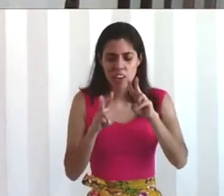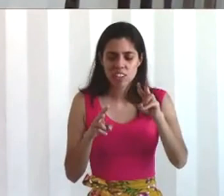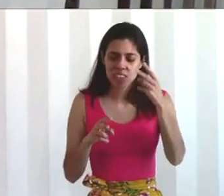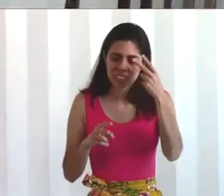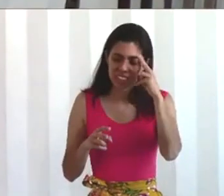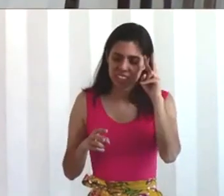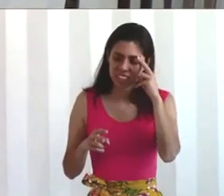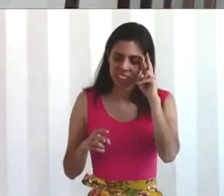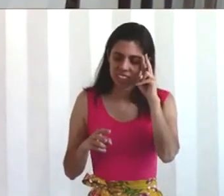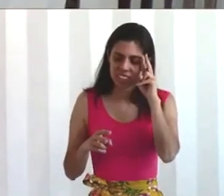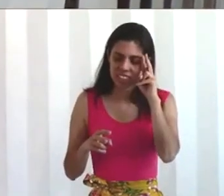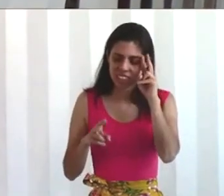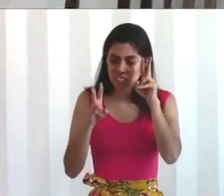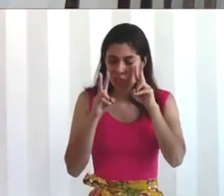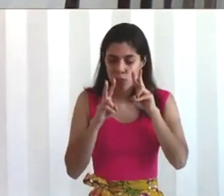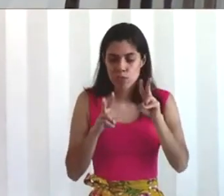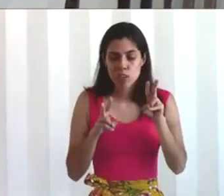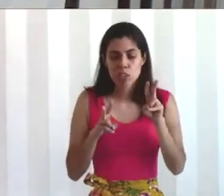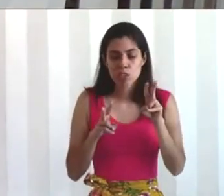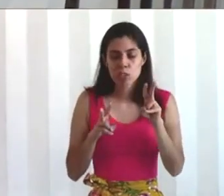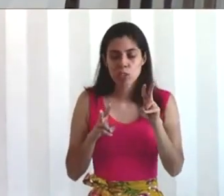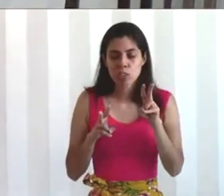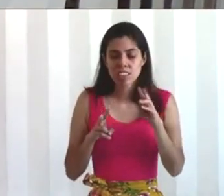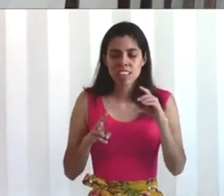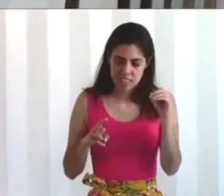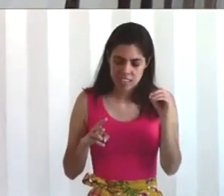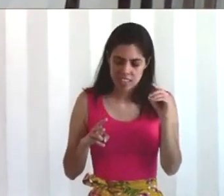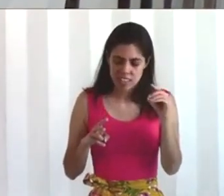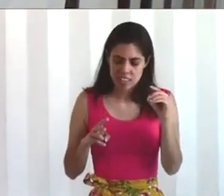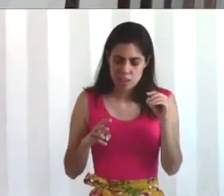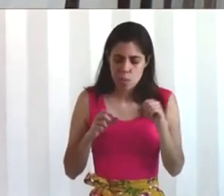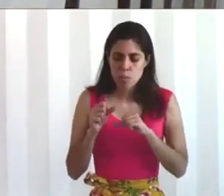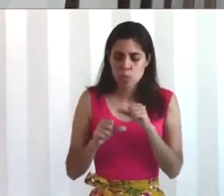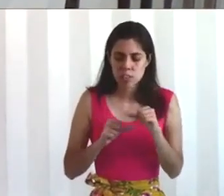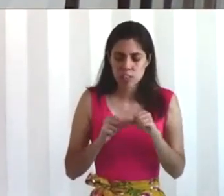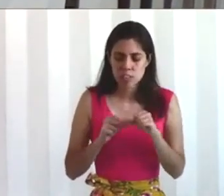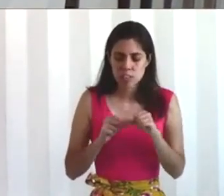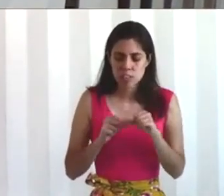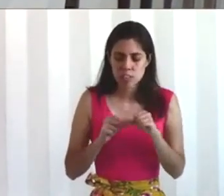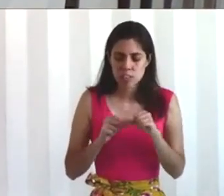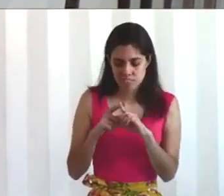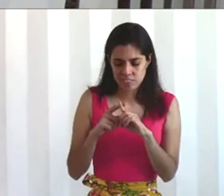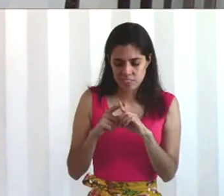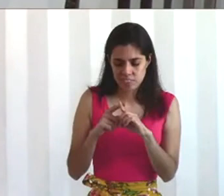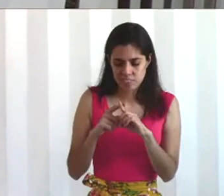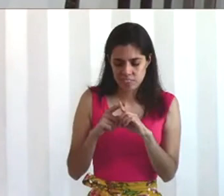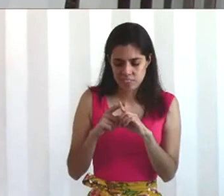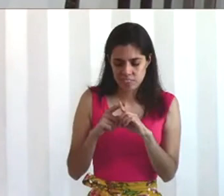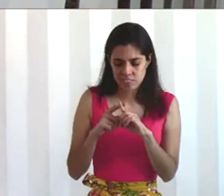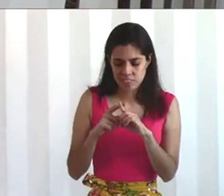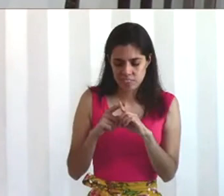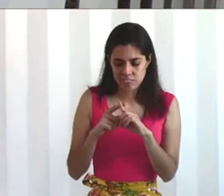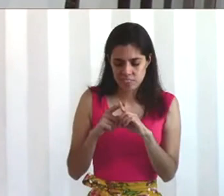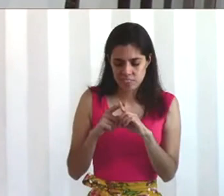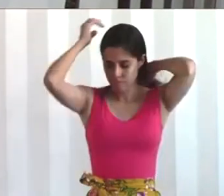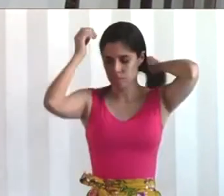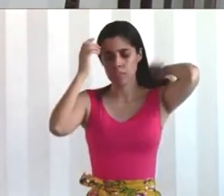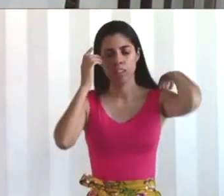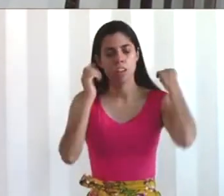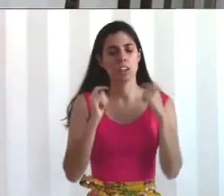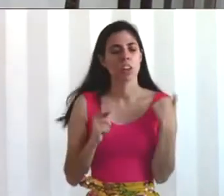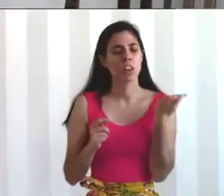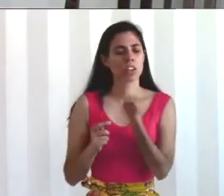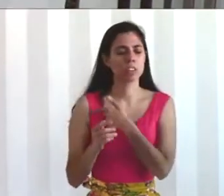o Senhor opera através da igreja. Senhor nosso Deus, como propósito Teu neste lugar,